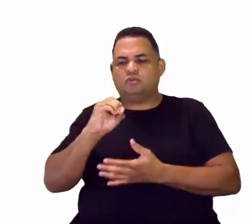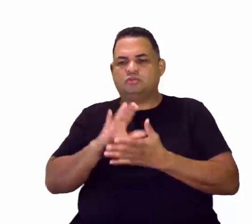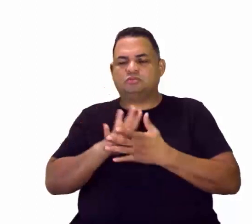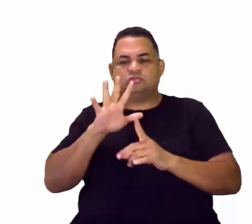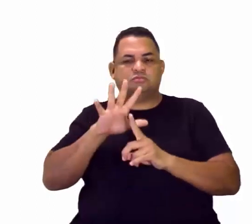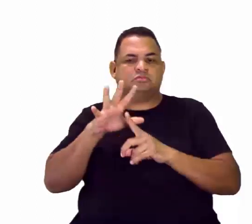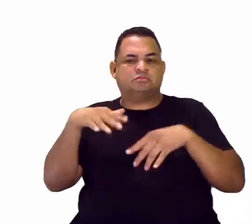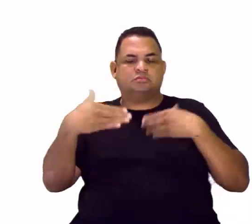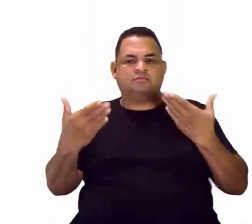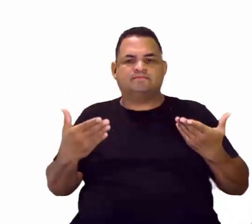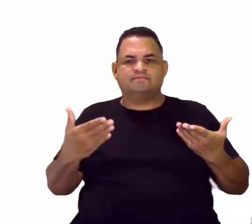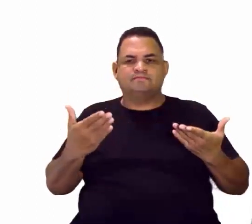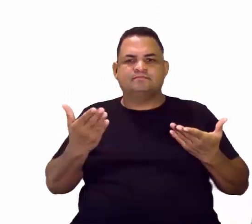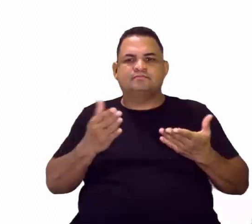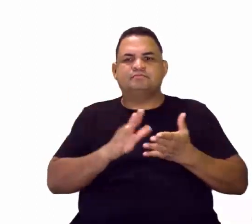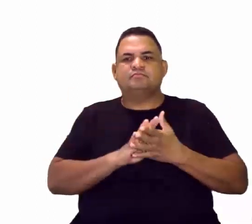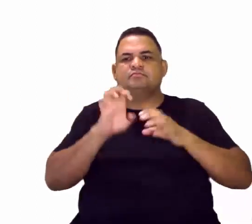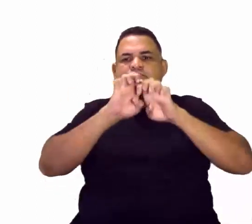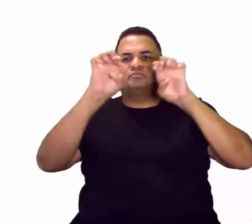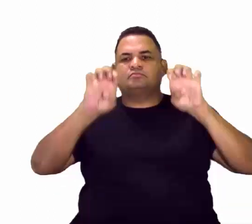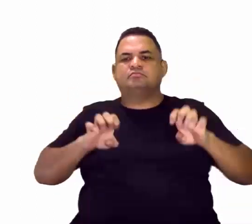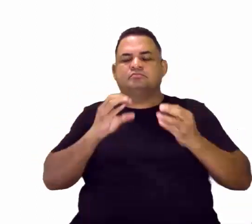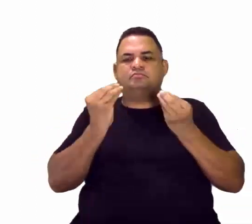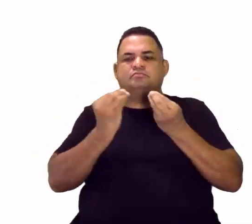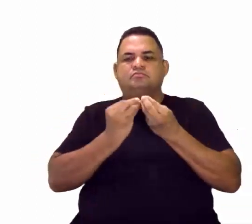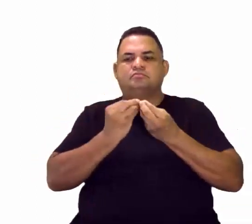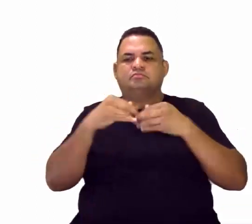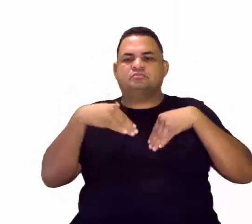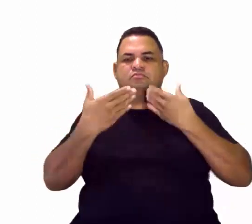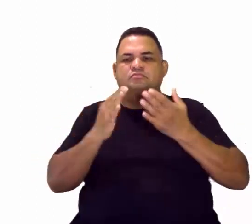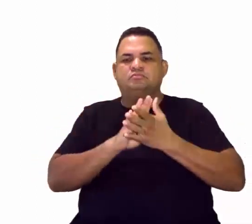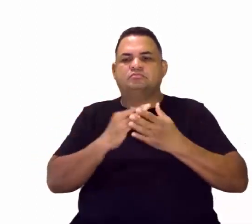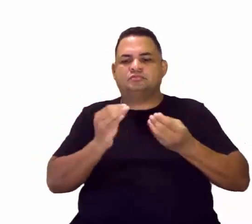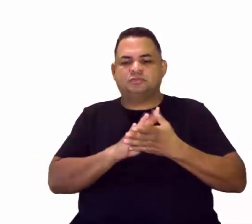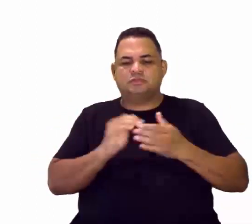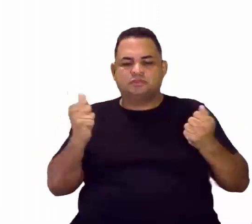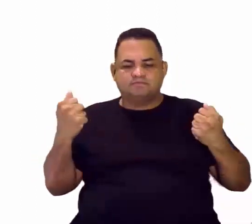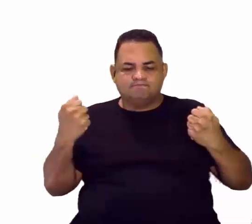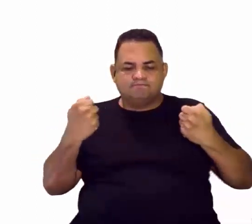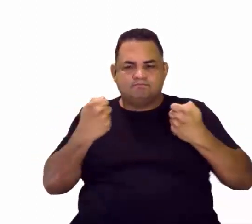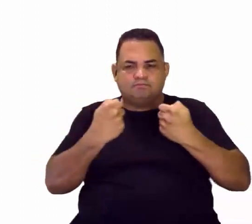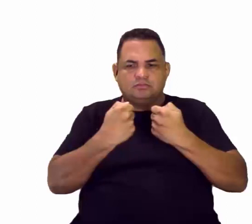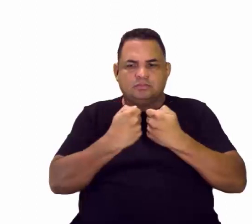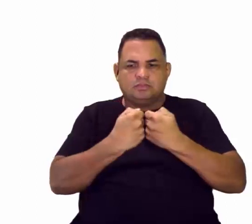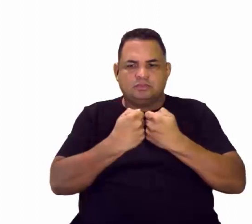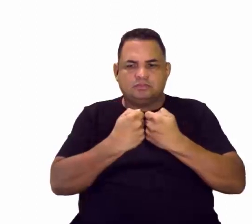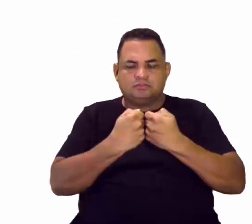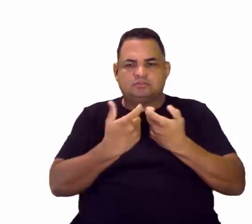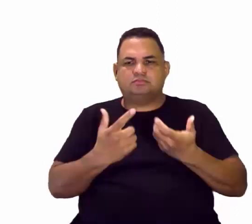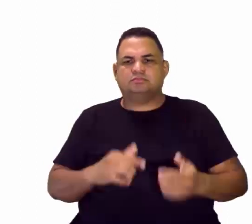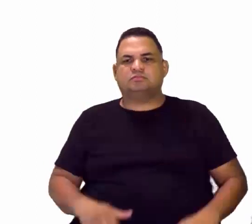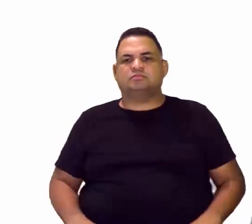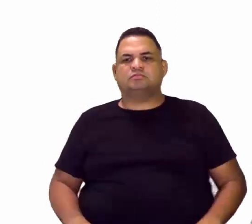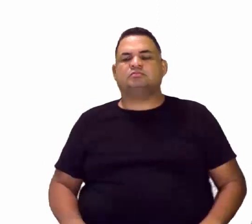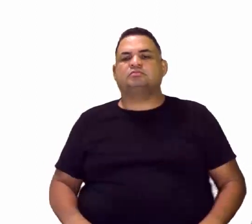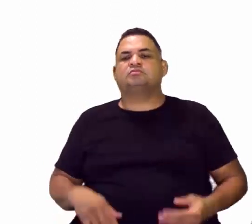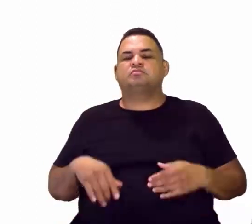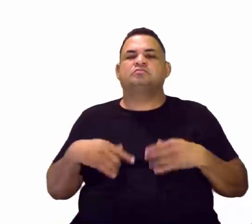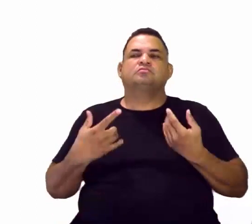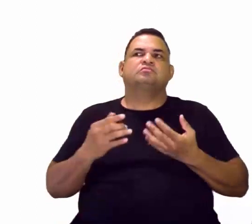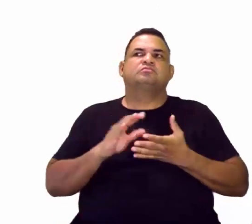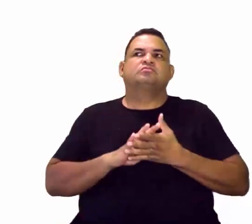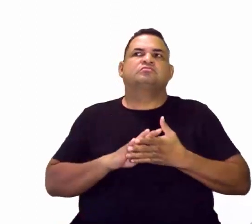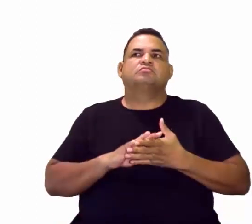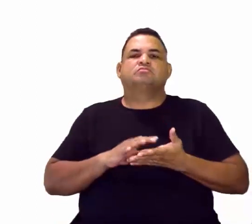influencia exatamente na estrutura das moléculas quando elas se aproximam umas com as outras. Alguns autores chamam